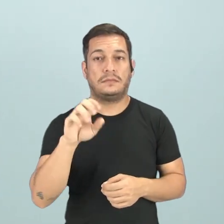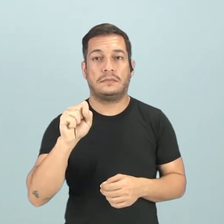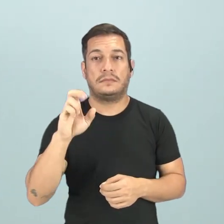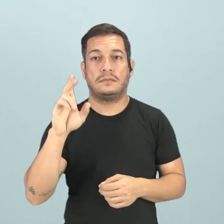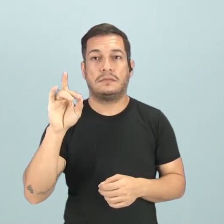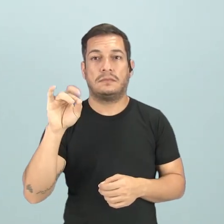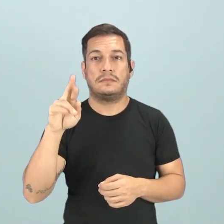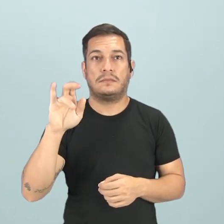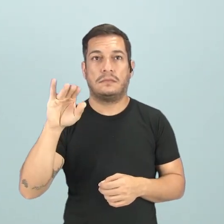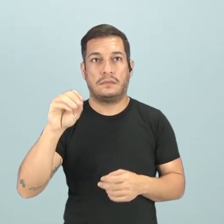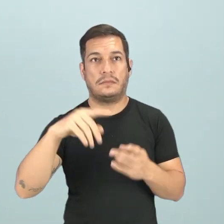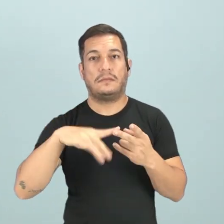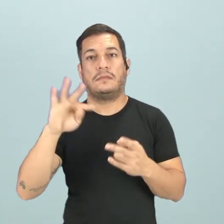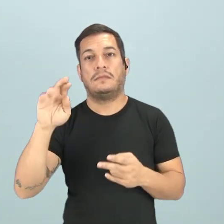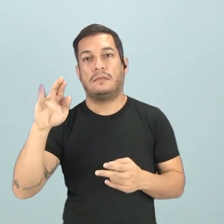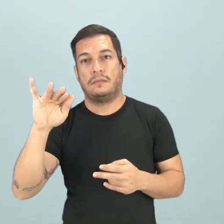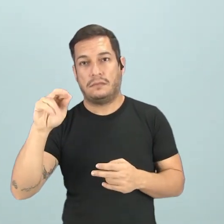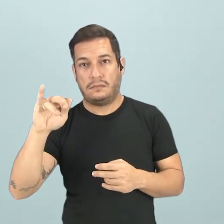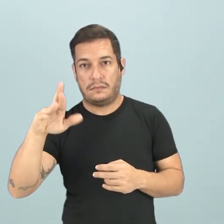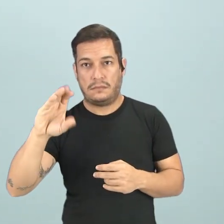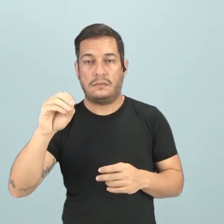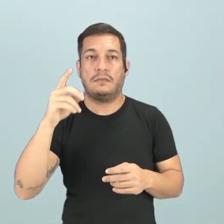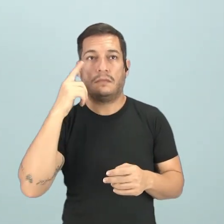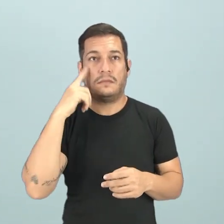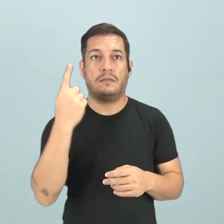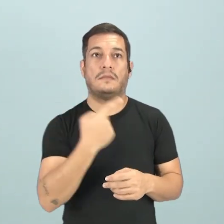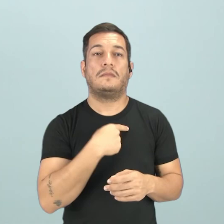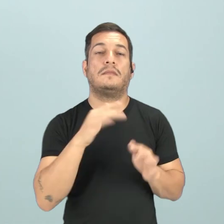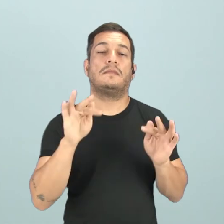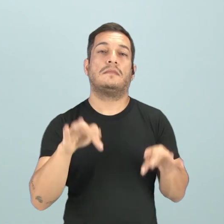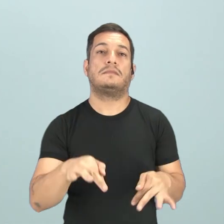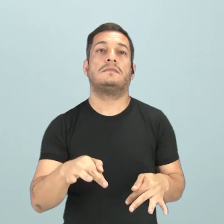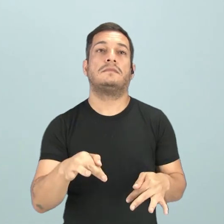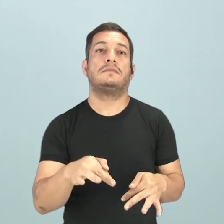secundário e o terciário, ok? Para